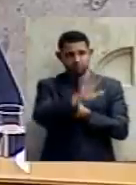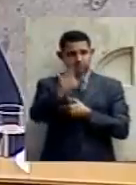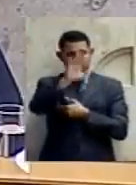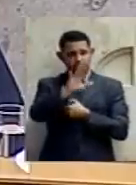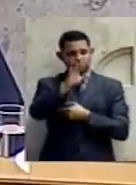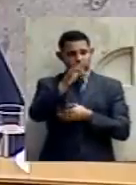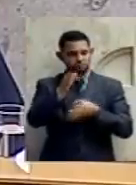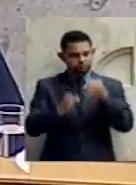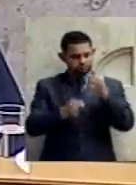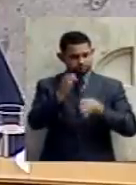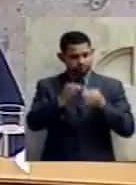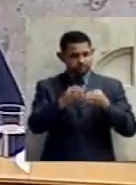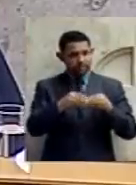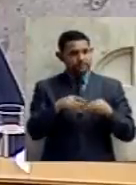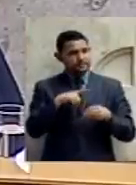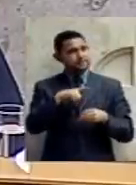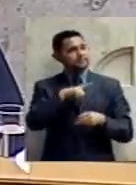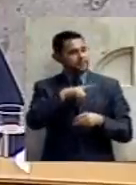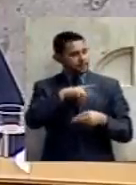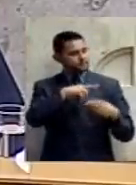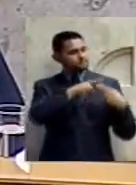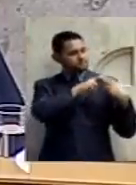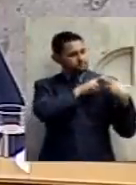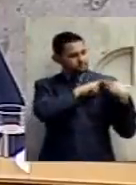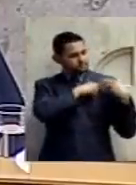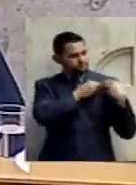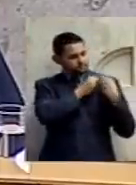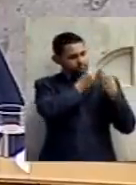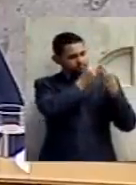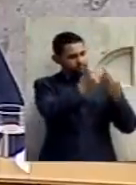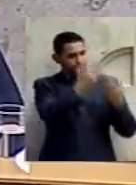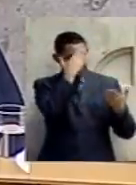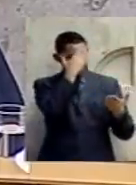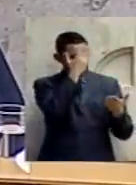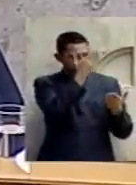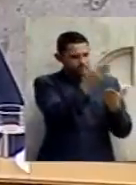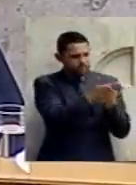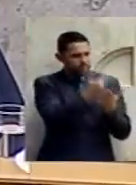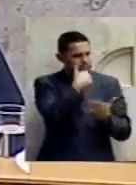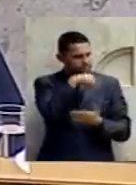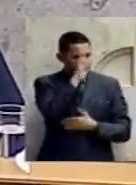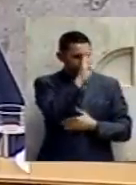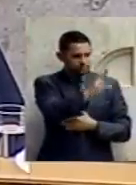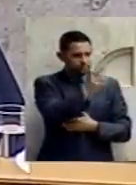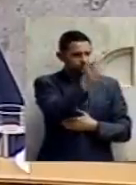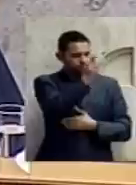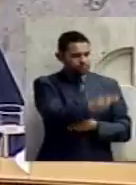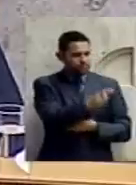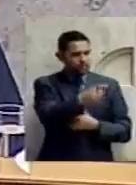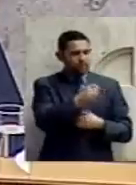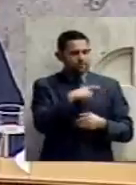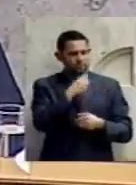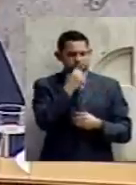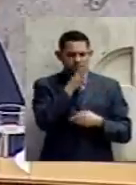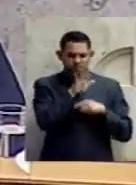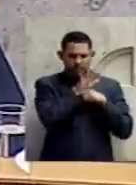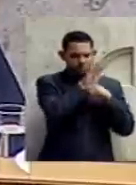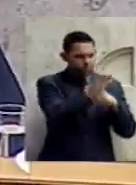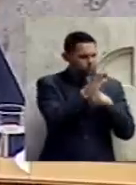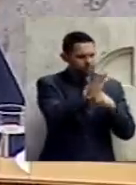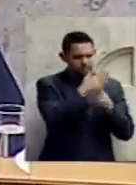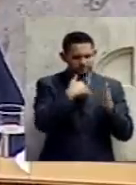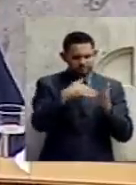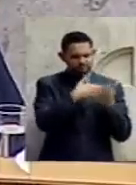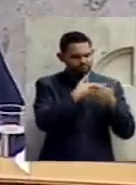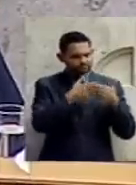Público, depositam plena confiança em Vossa Excelência e estão prontos a colaborar em tudo o